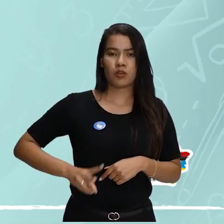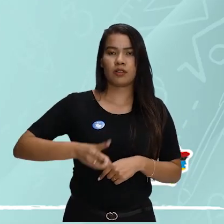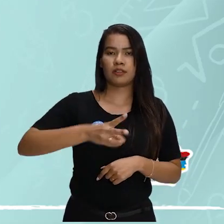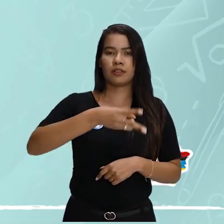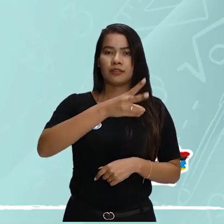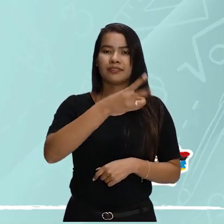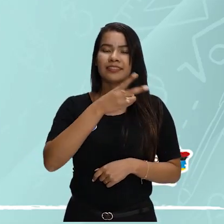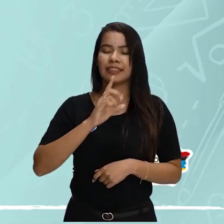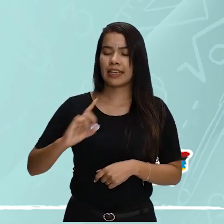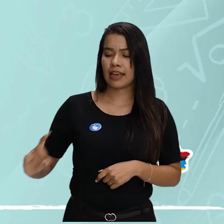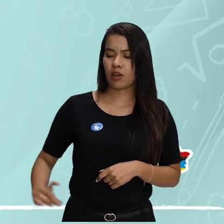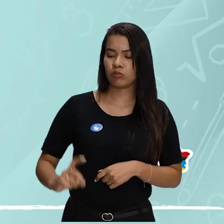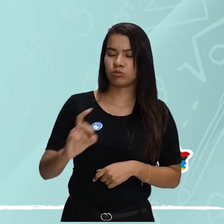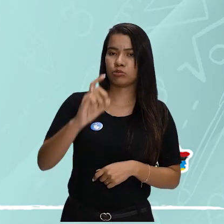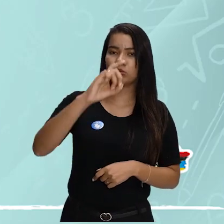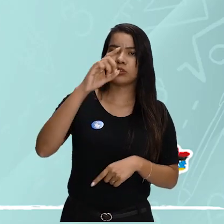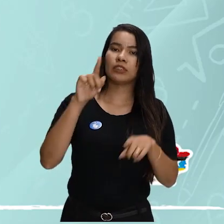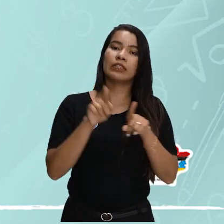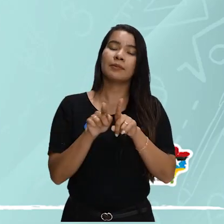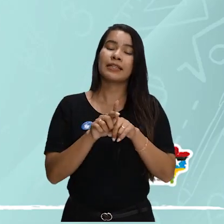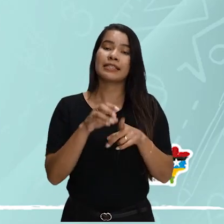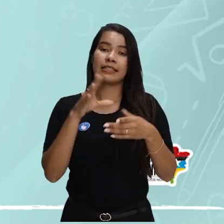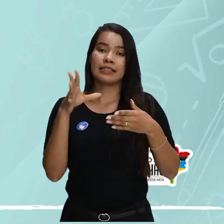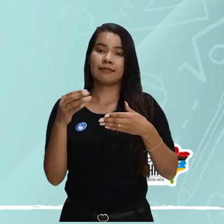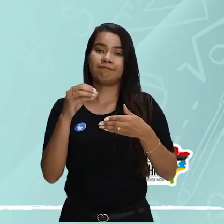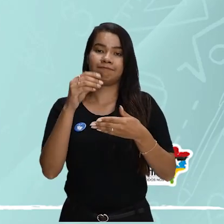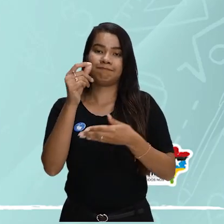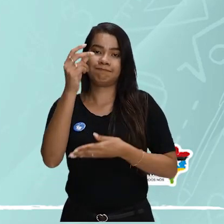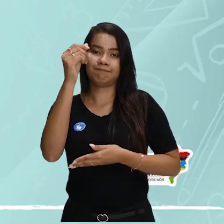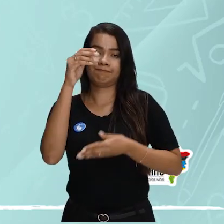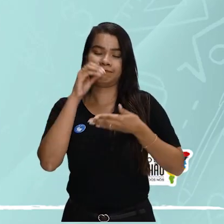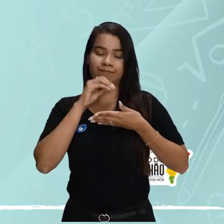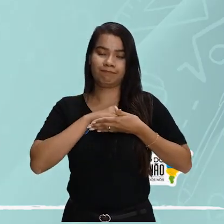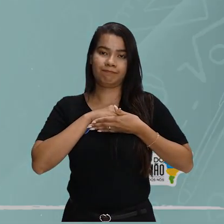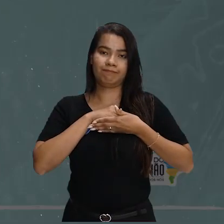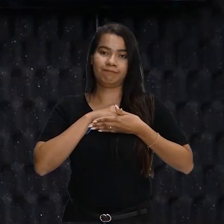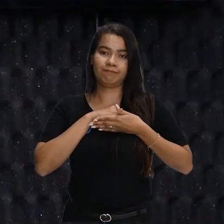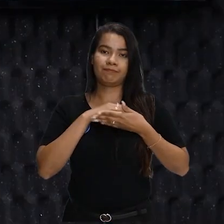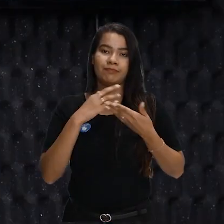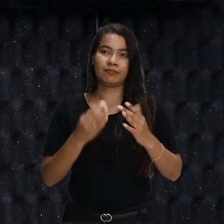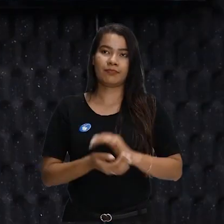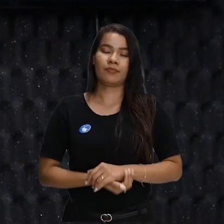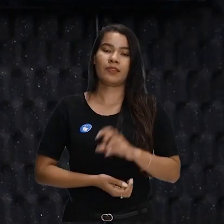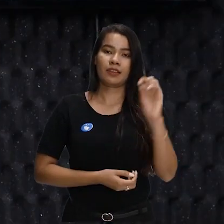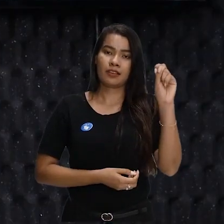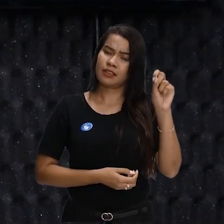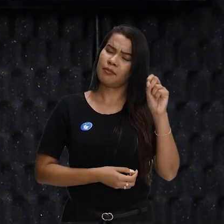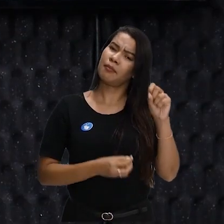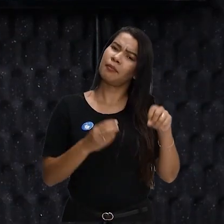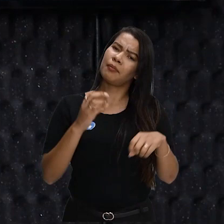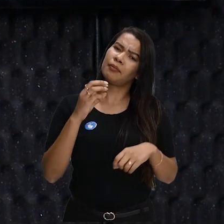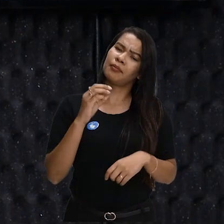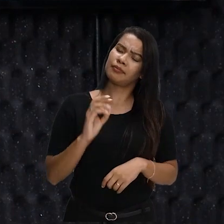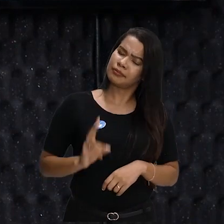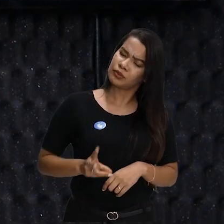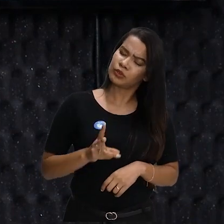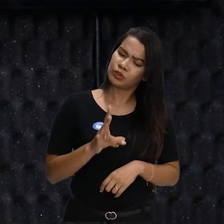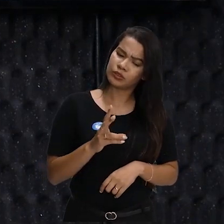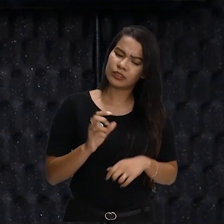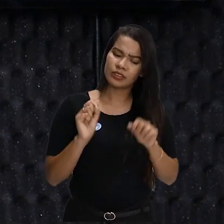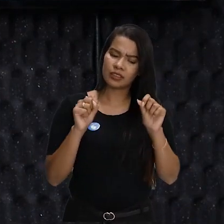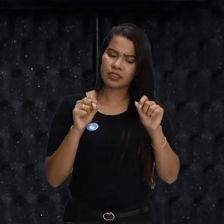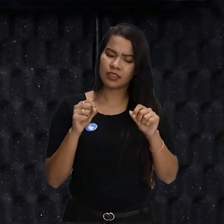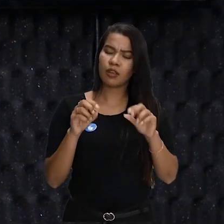altura, e o salário, né? O salário é contínuo, a pessoa é medido em reais. Você mede através de